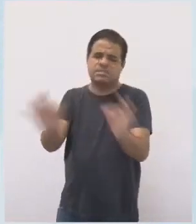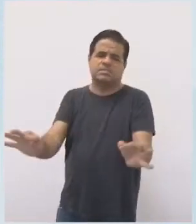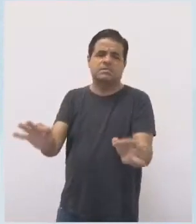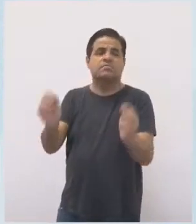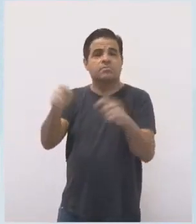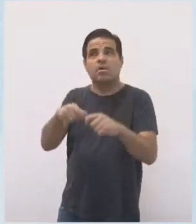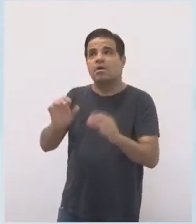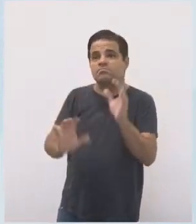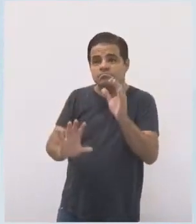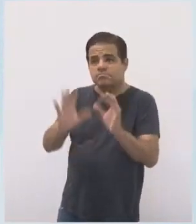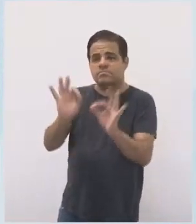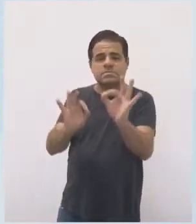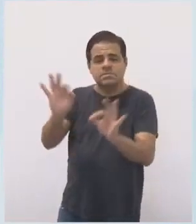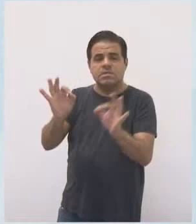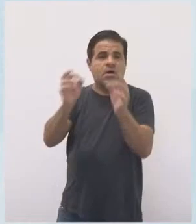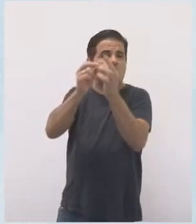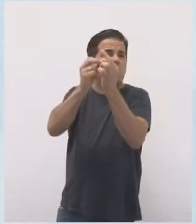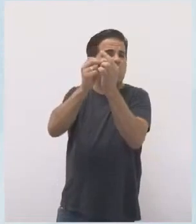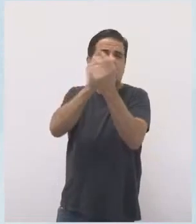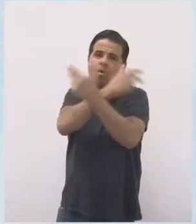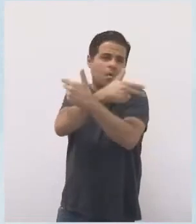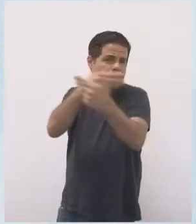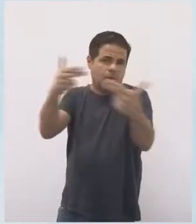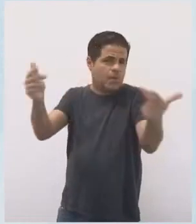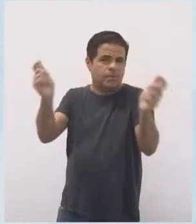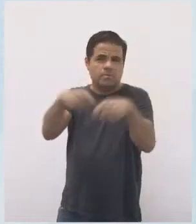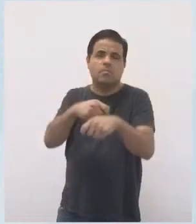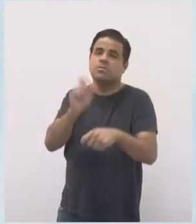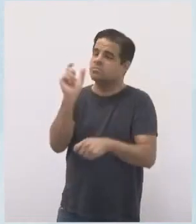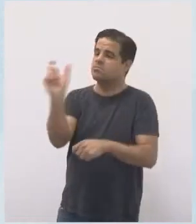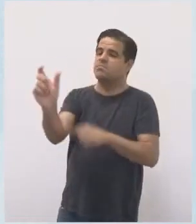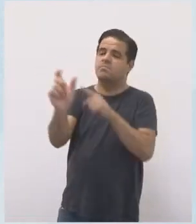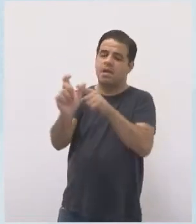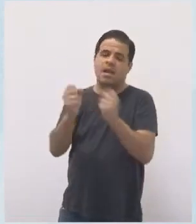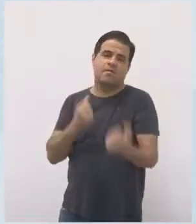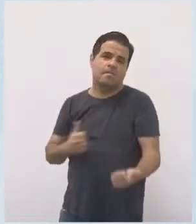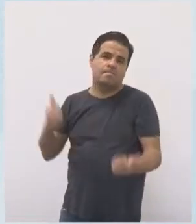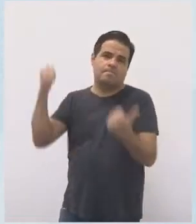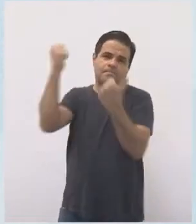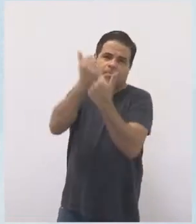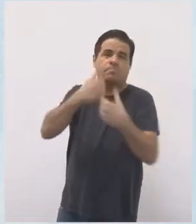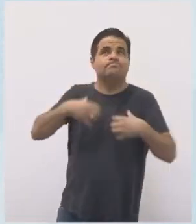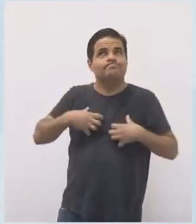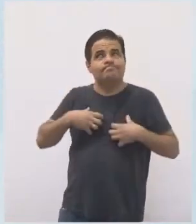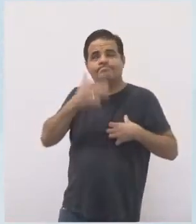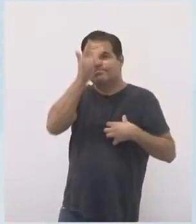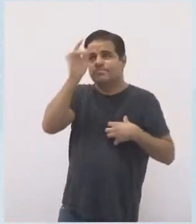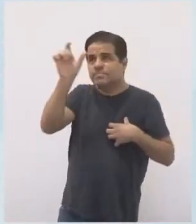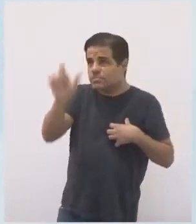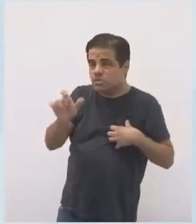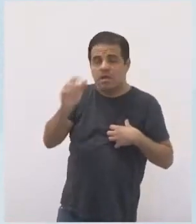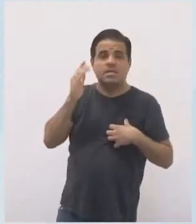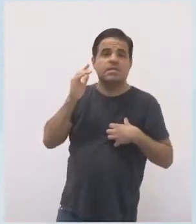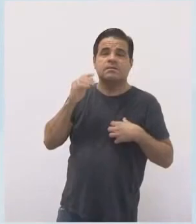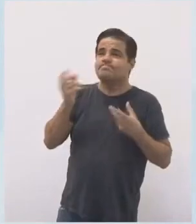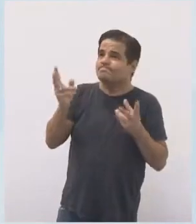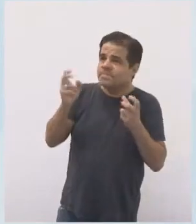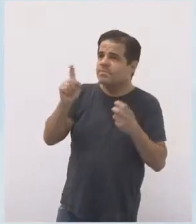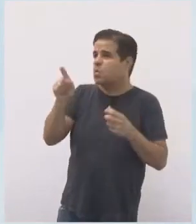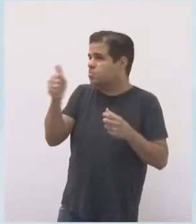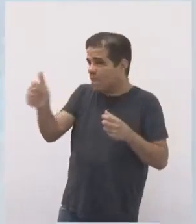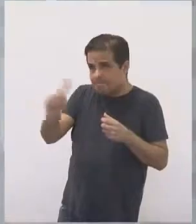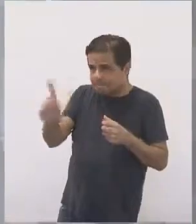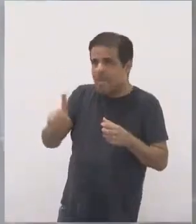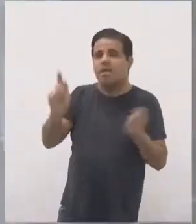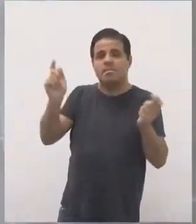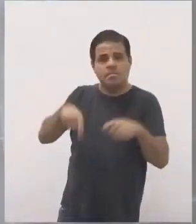para realizar alguma coisa, ou pode ser até uma palavra de apoio, né, se sentir que a pessoa não está bem. Então, essa ajuda pode